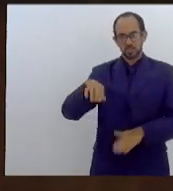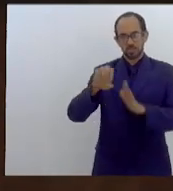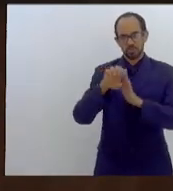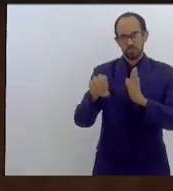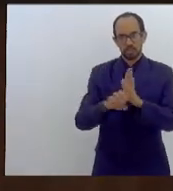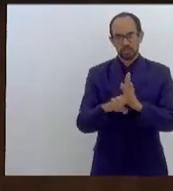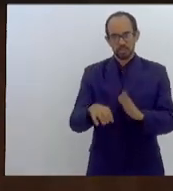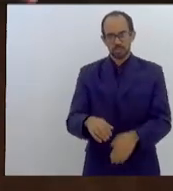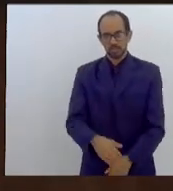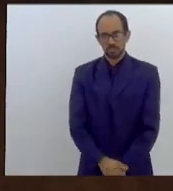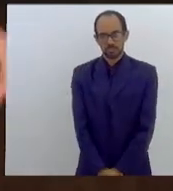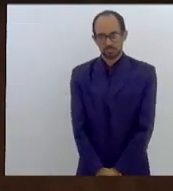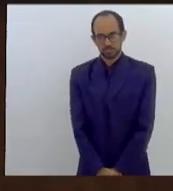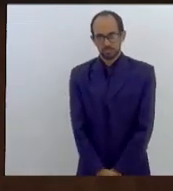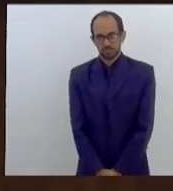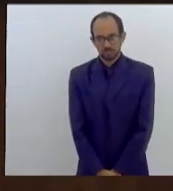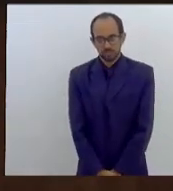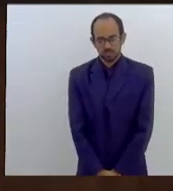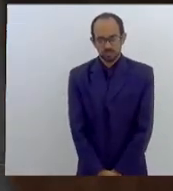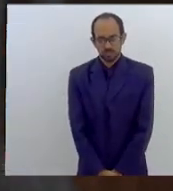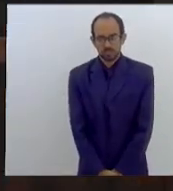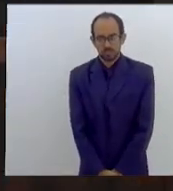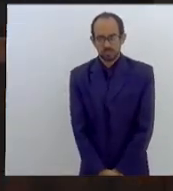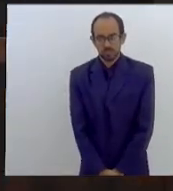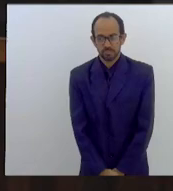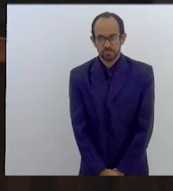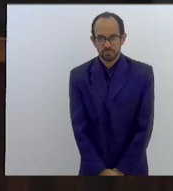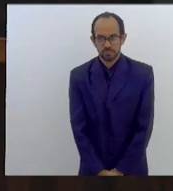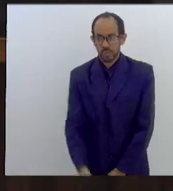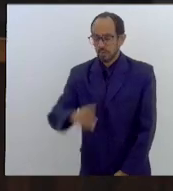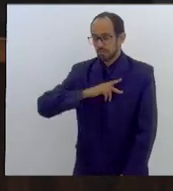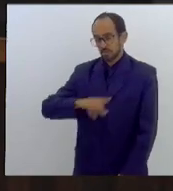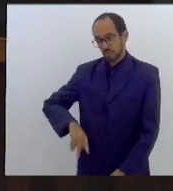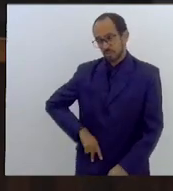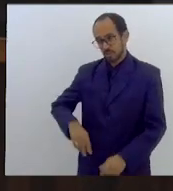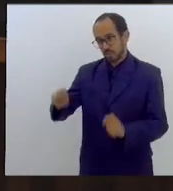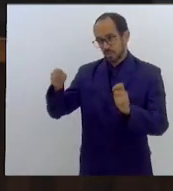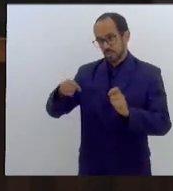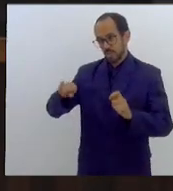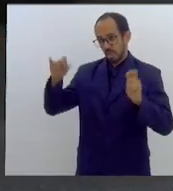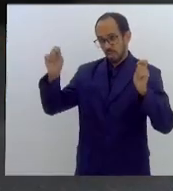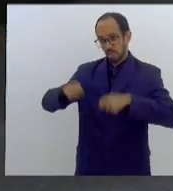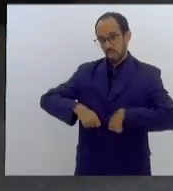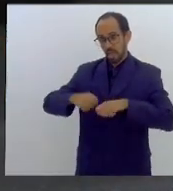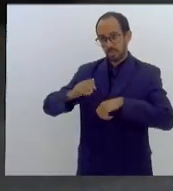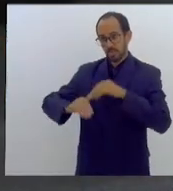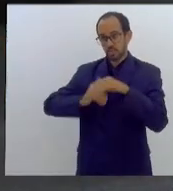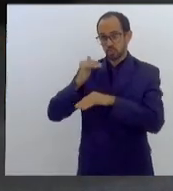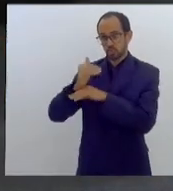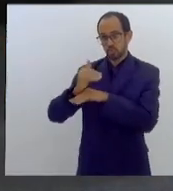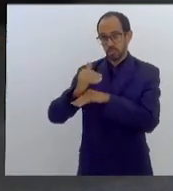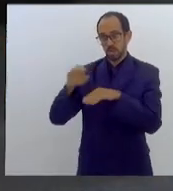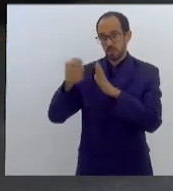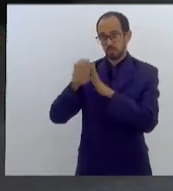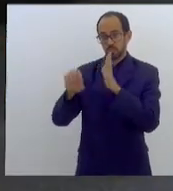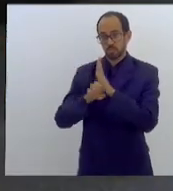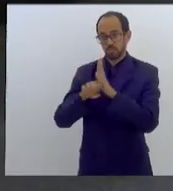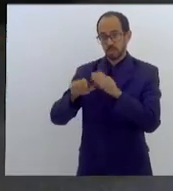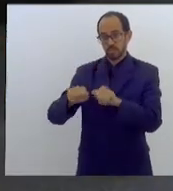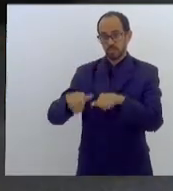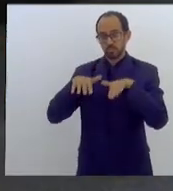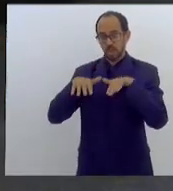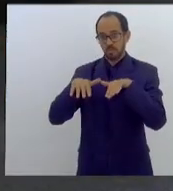emendas. É isso. Presidente, se for possível superar isso através das emendas do Parlamento, acho que esse é o nosso trabalho, de